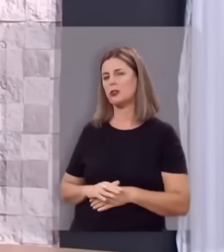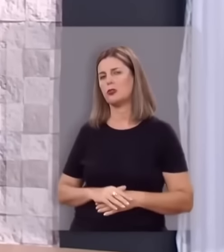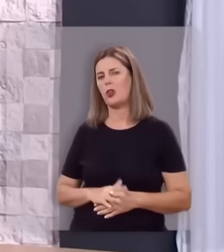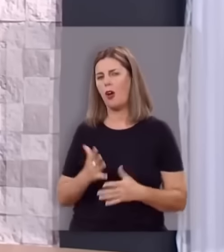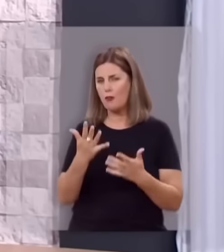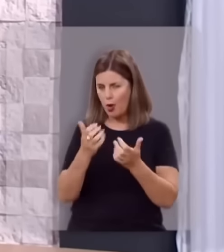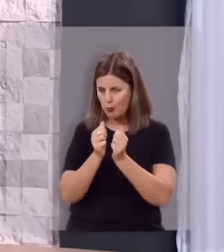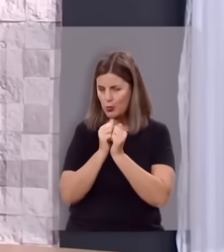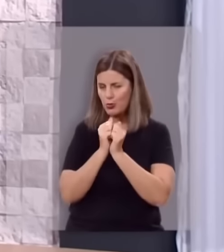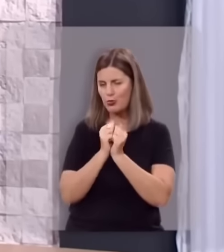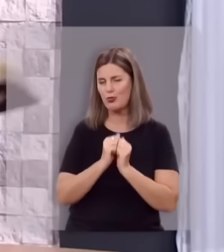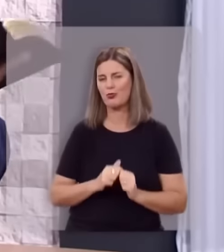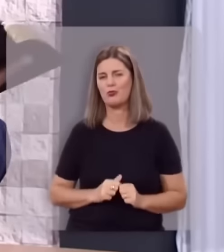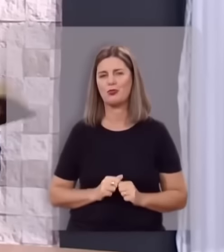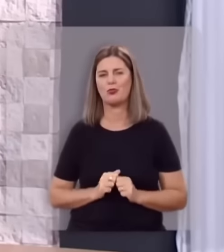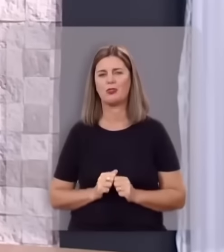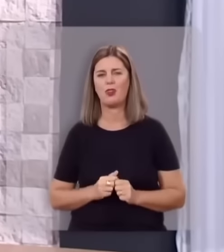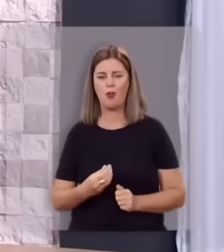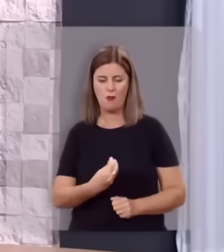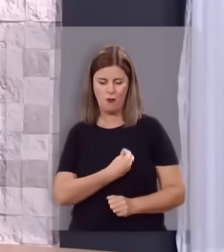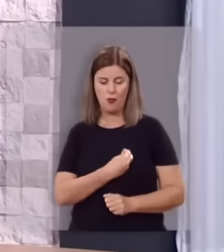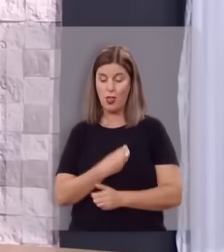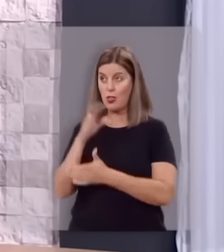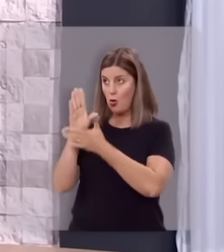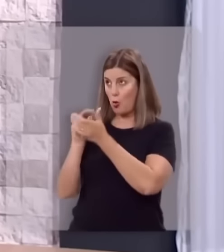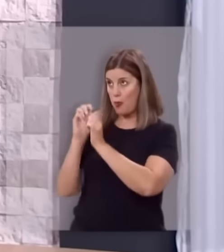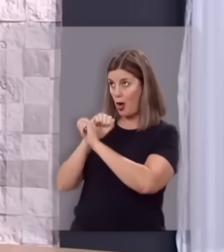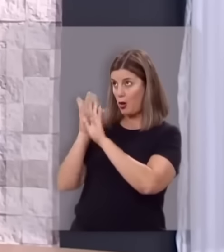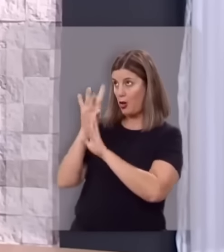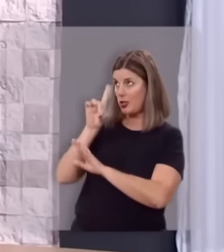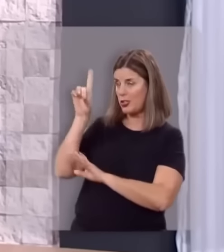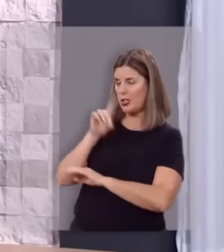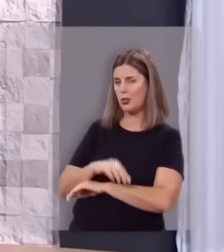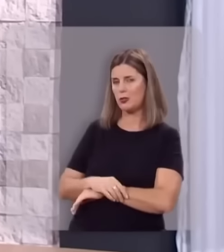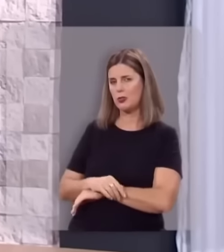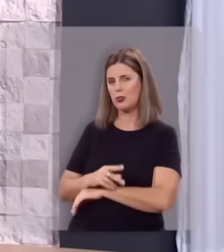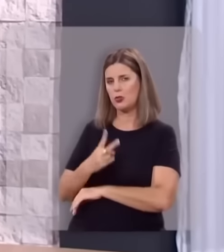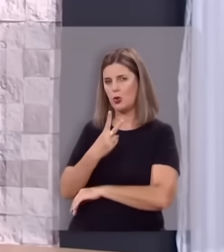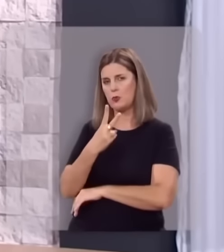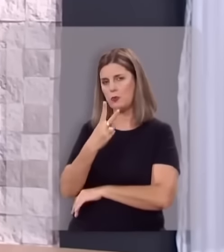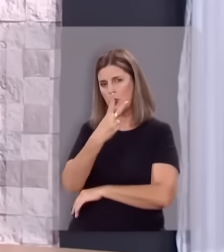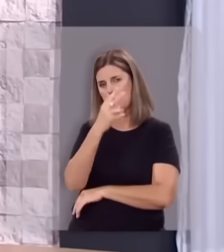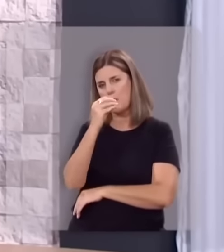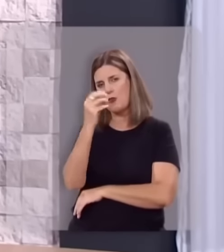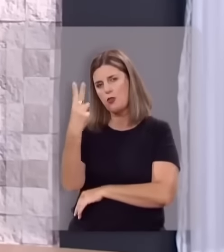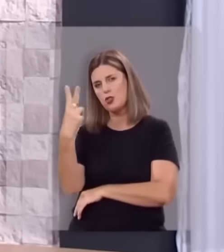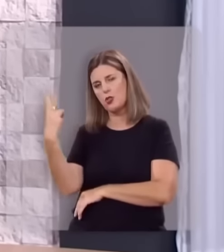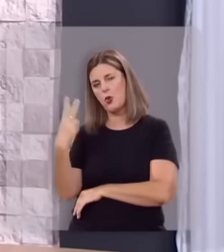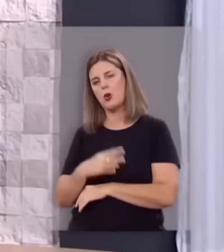a nossa vida vamos juntos Viver Pra Glória de Deus o ano